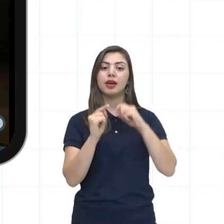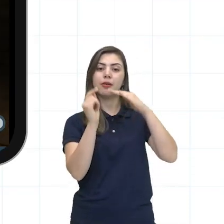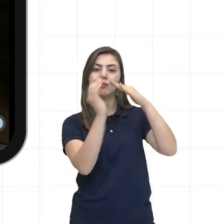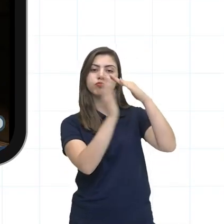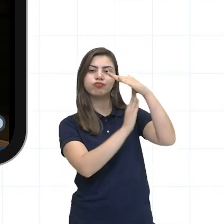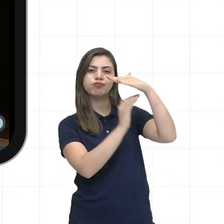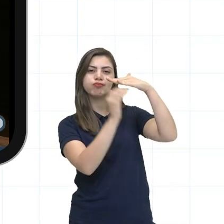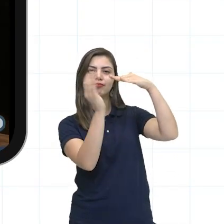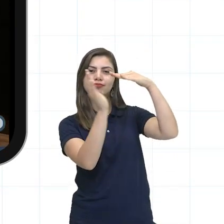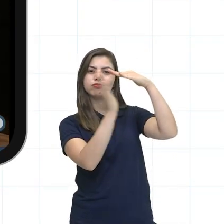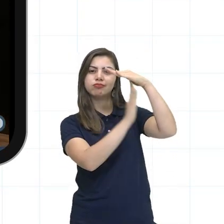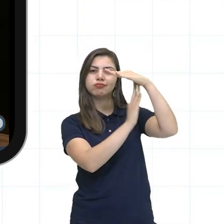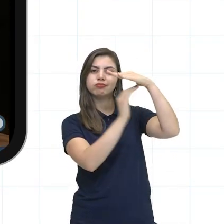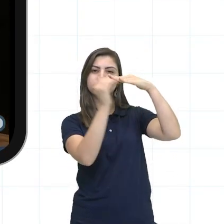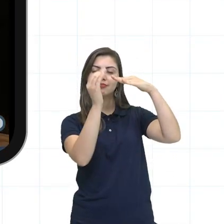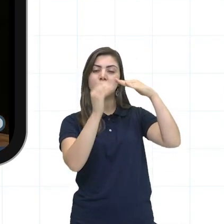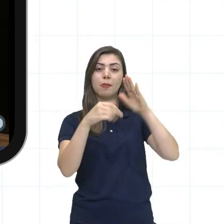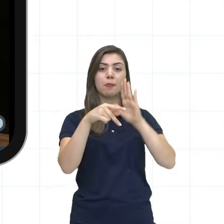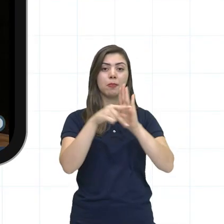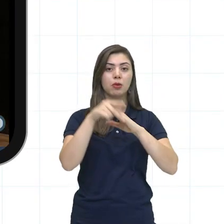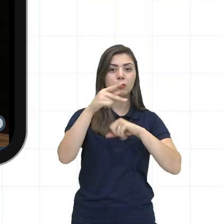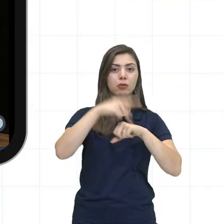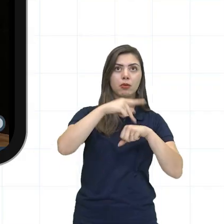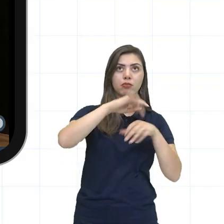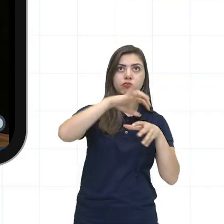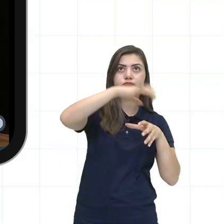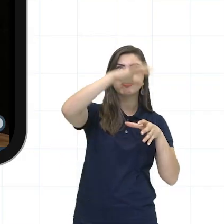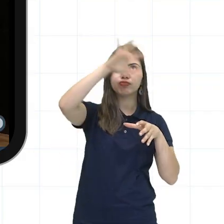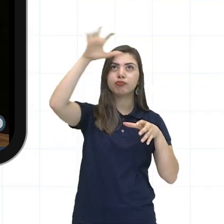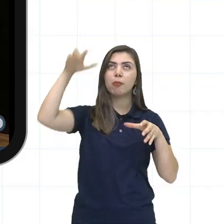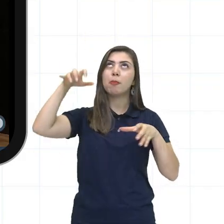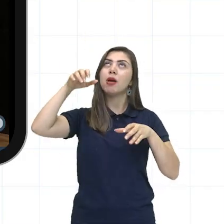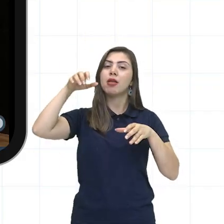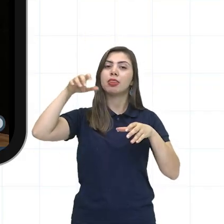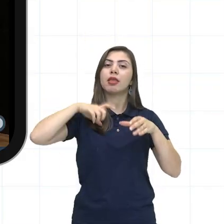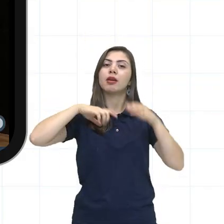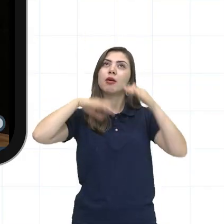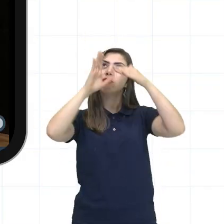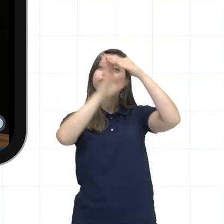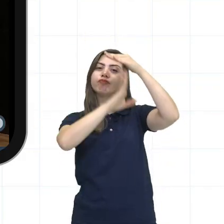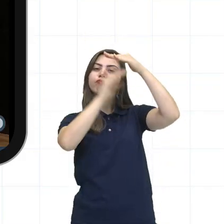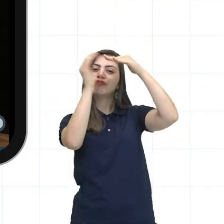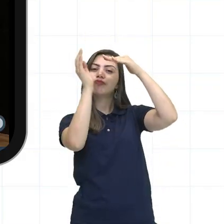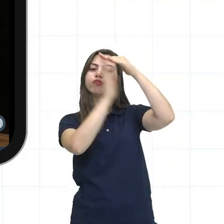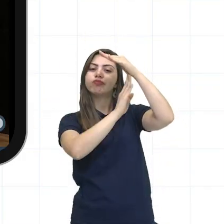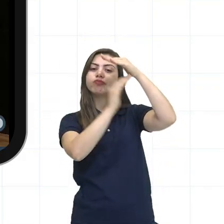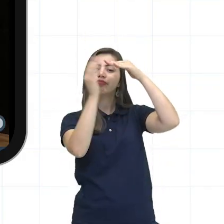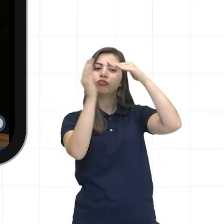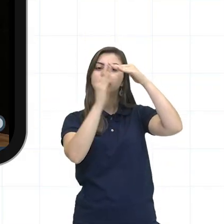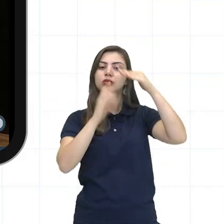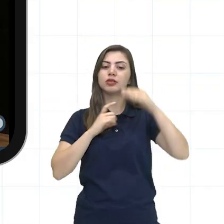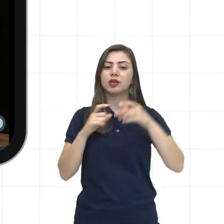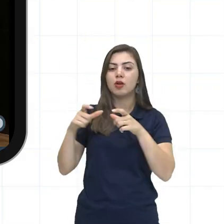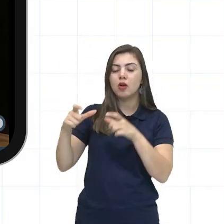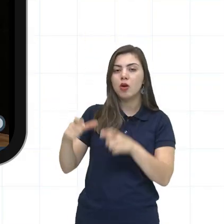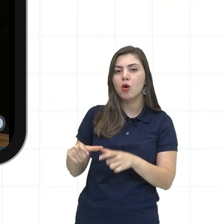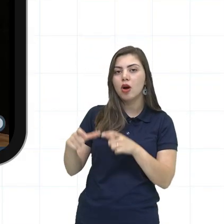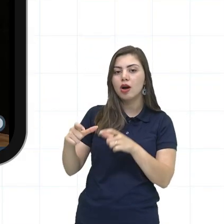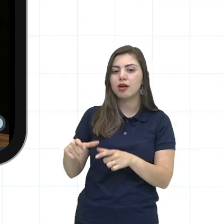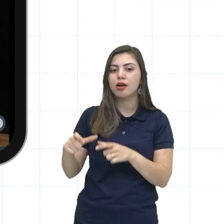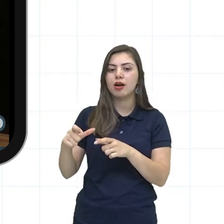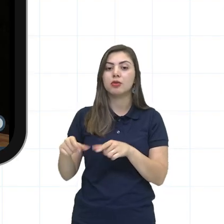identificar uma representação de como essas pinturas aconteciam. Elas eram realizadas nas paredes